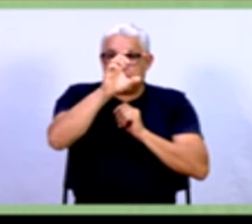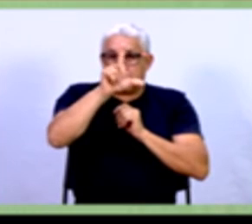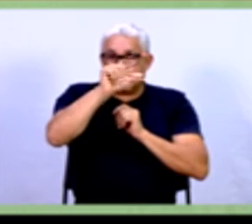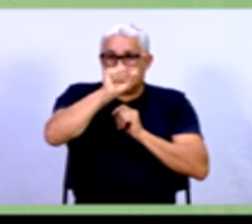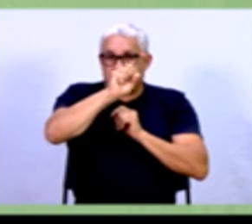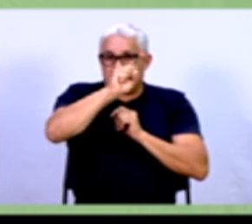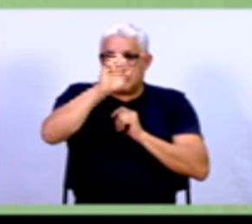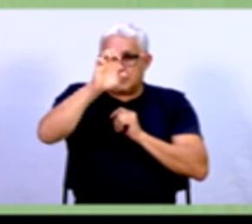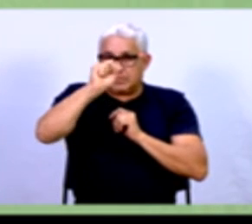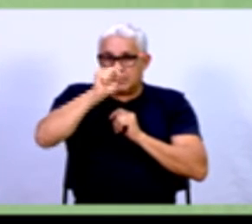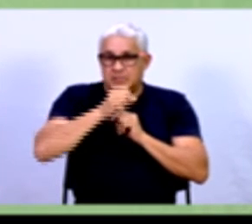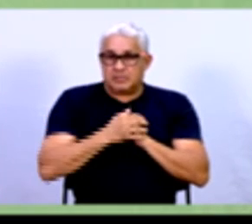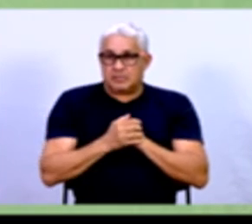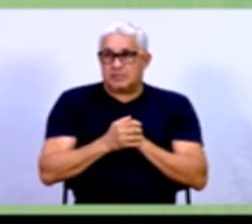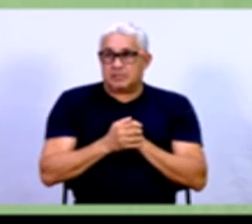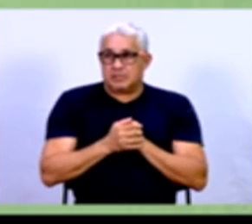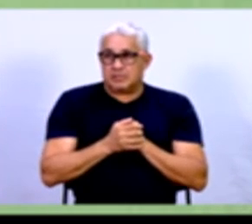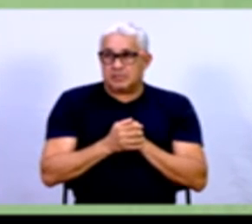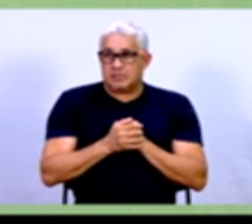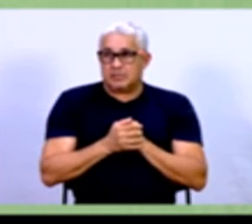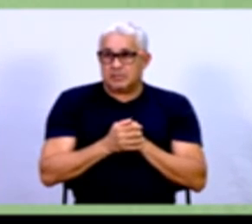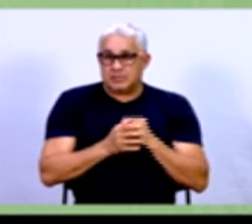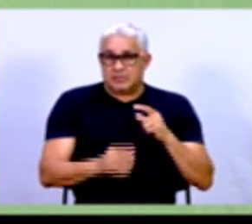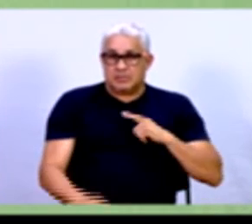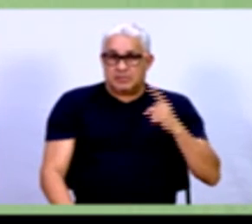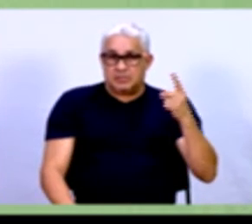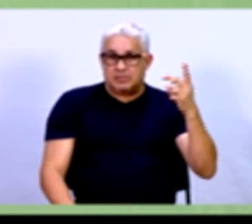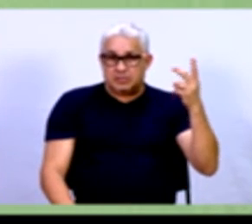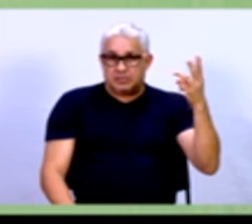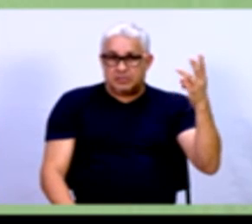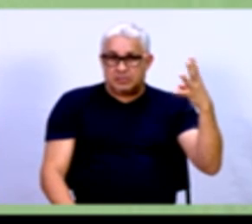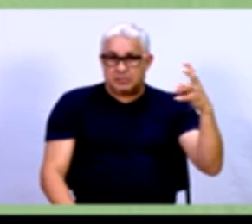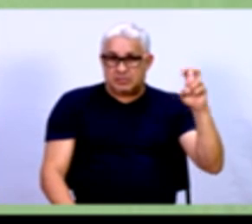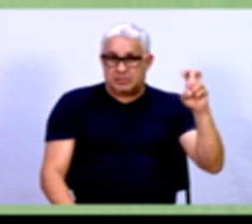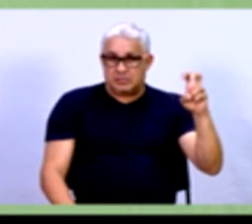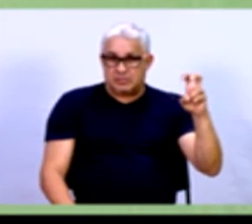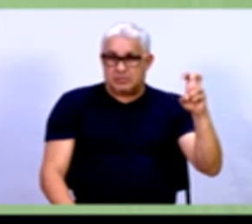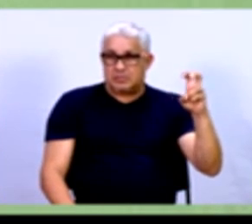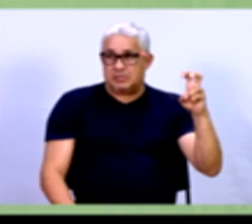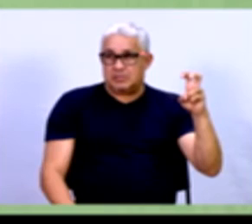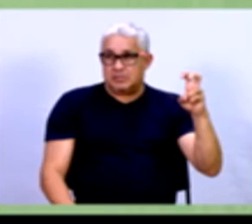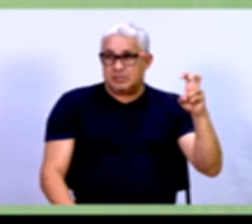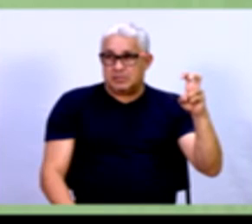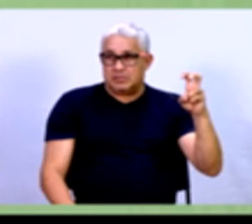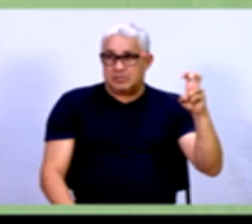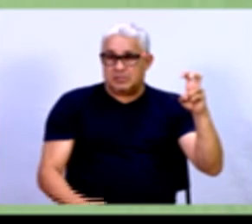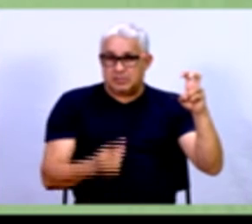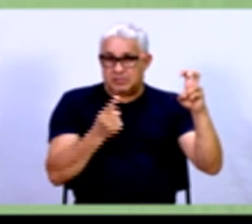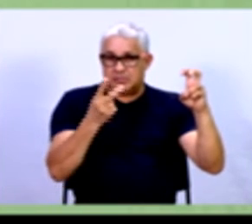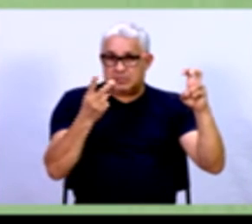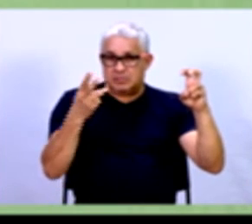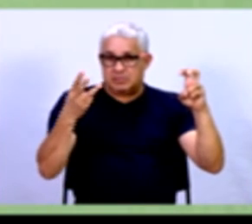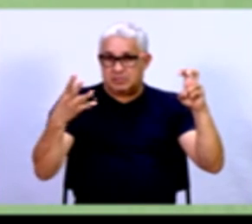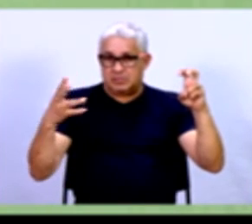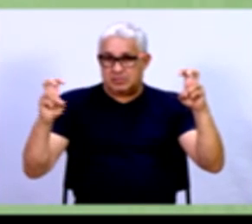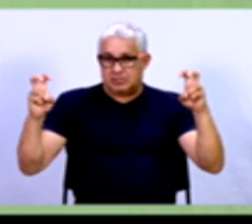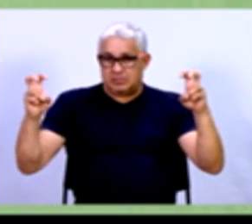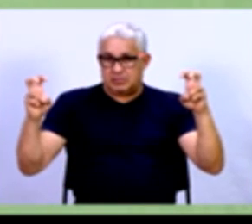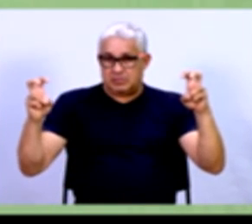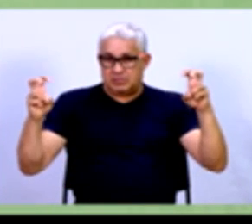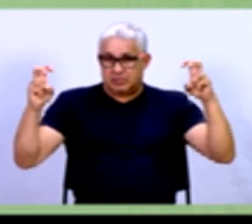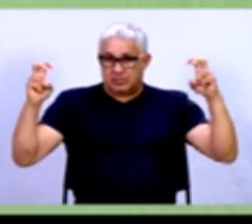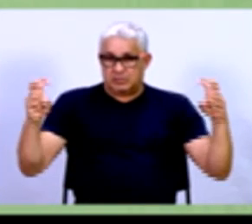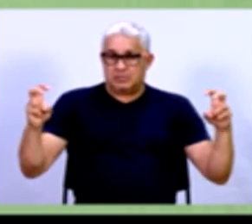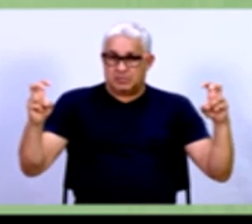Só deixa eu contar com vocês aqui antes. Eu tenho 1, 2, 3, 4, 5 e aqui 1, 2, 3, 4, 5. Então, eu sei que